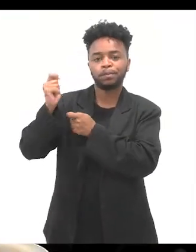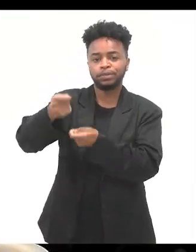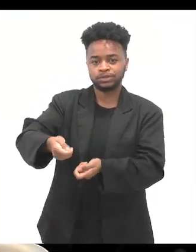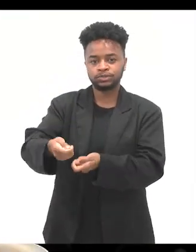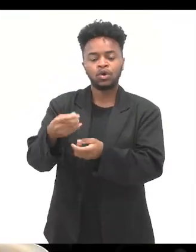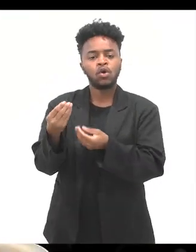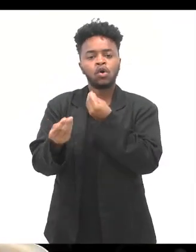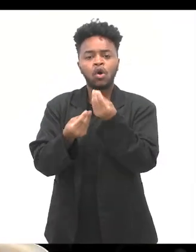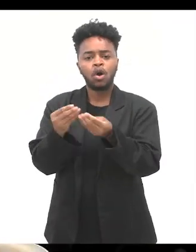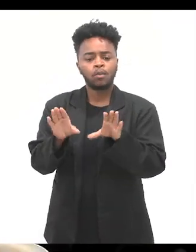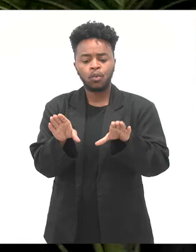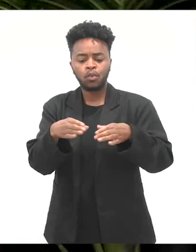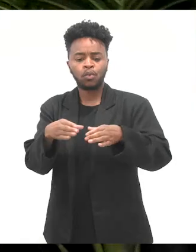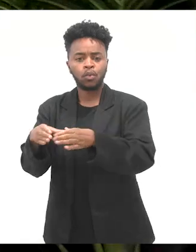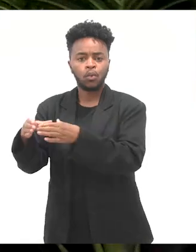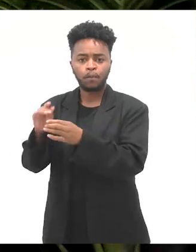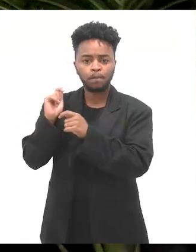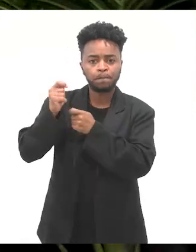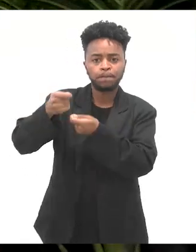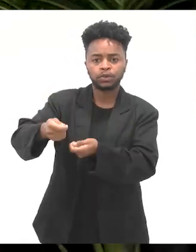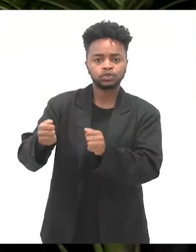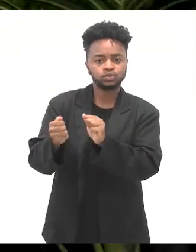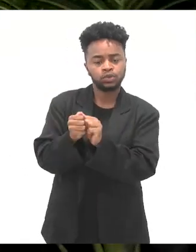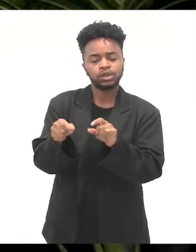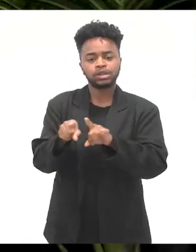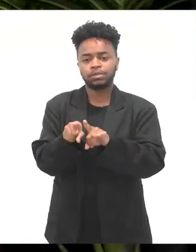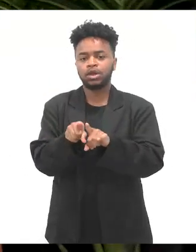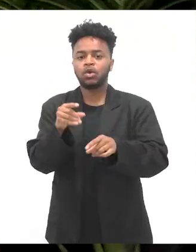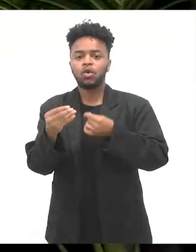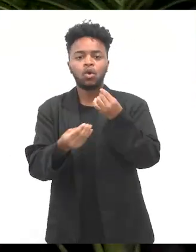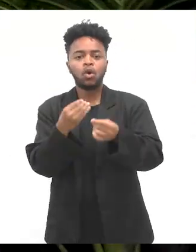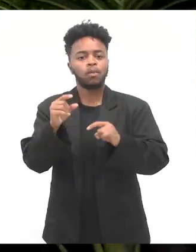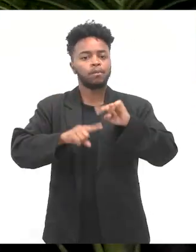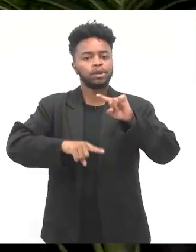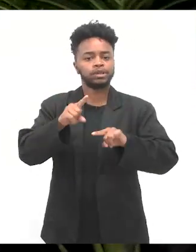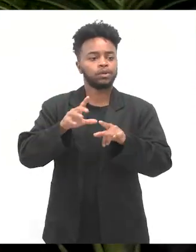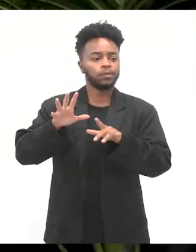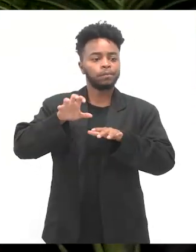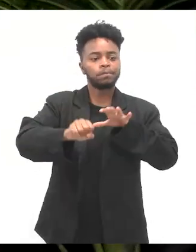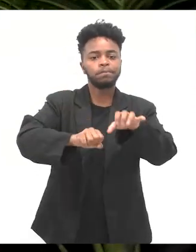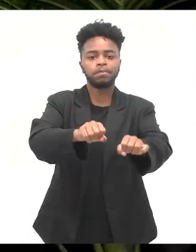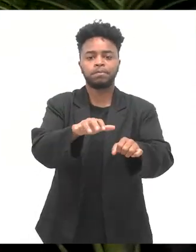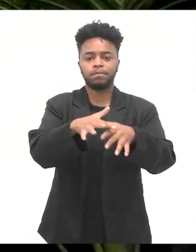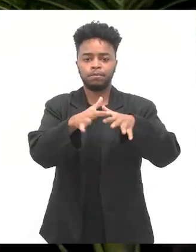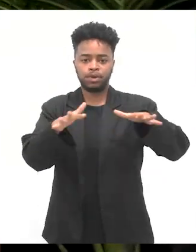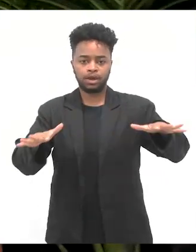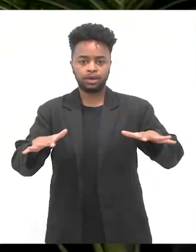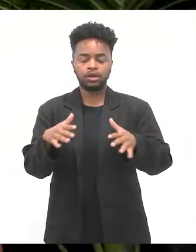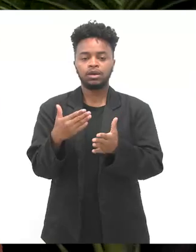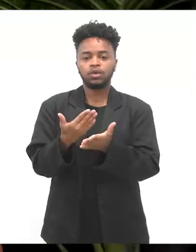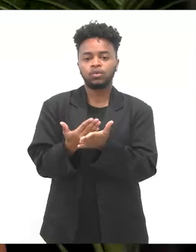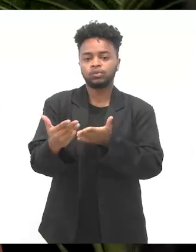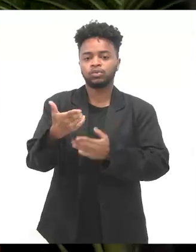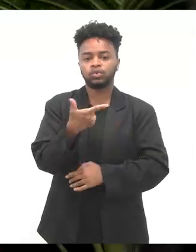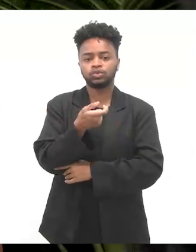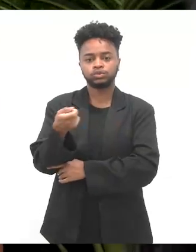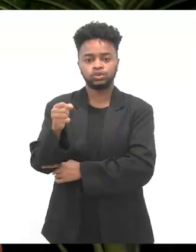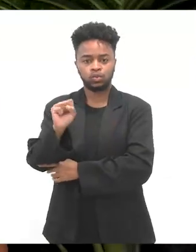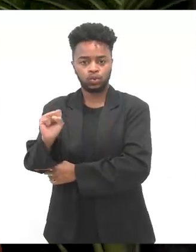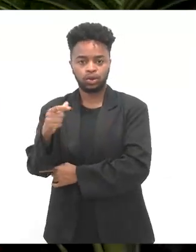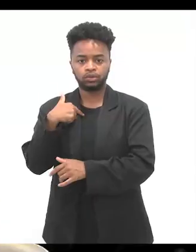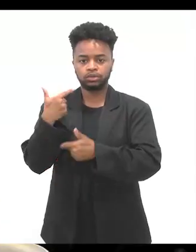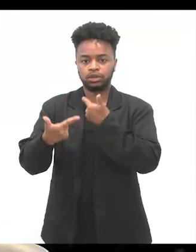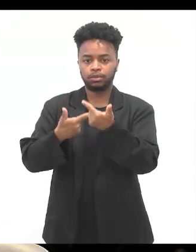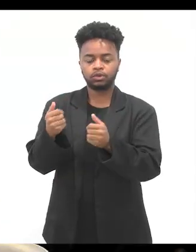consequentemente, nos recursos marinhos capturados pelos pescadores. Desde 2008, eu trabalho com pescadores